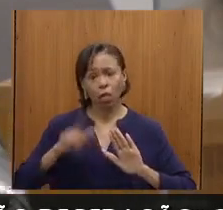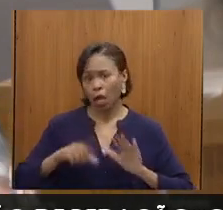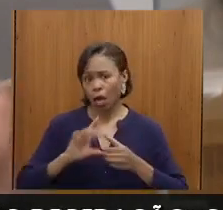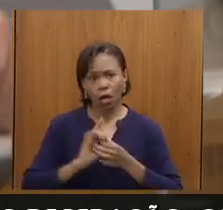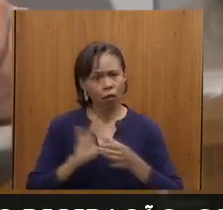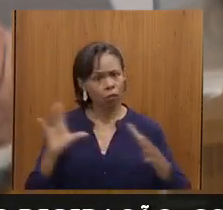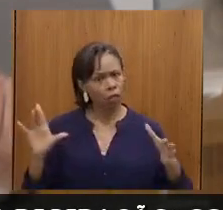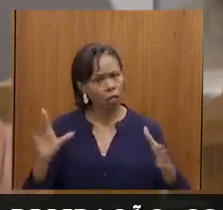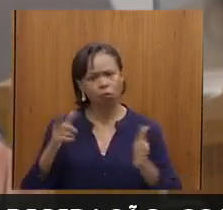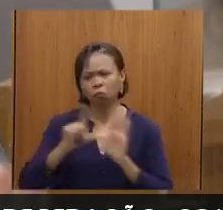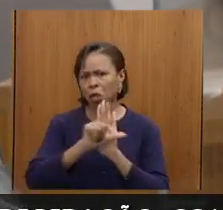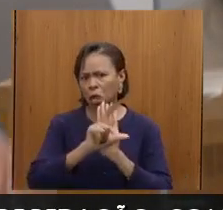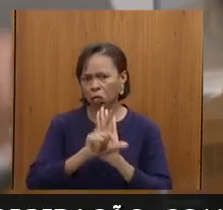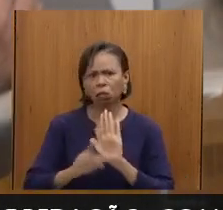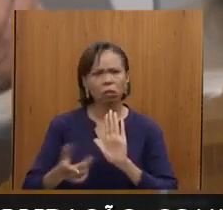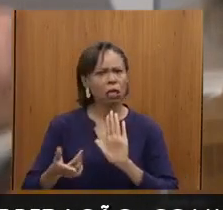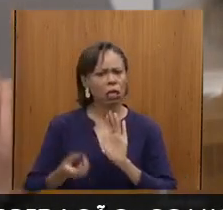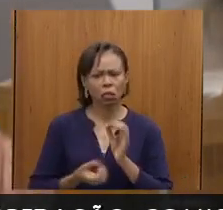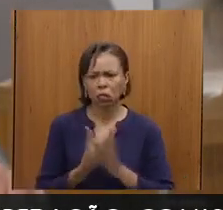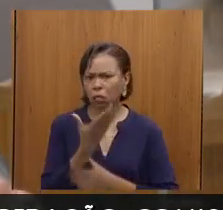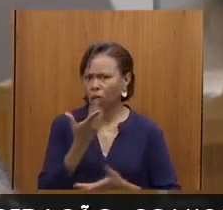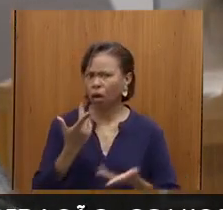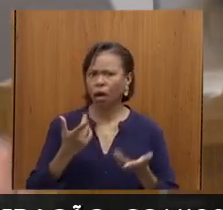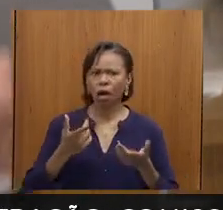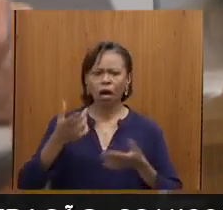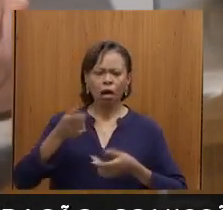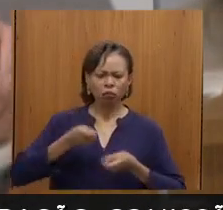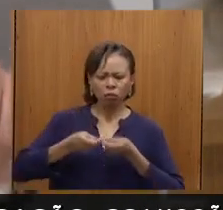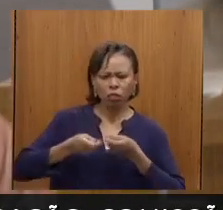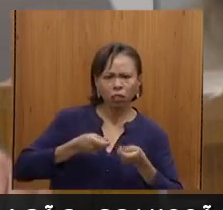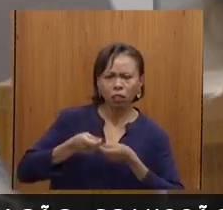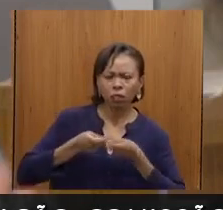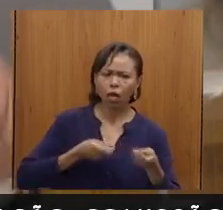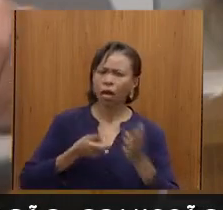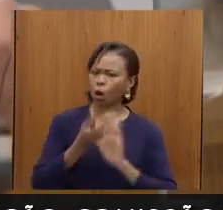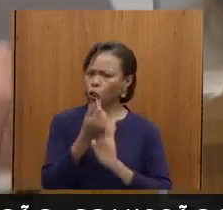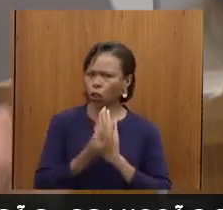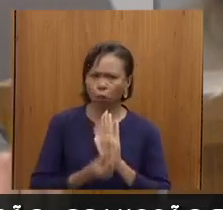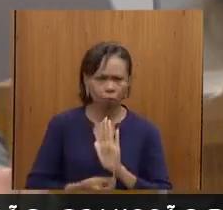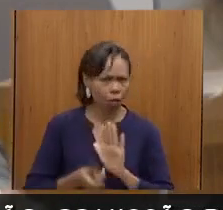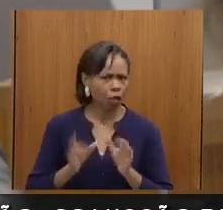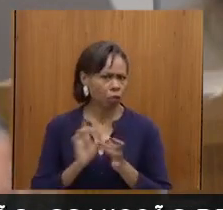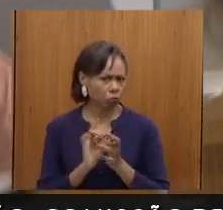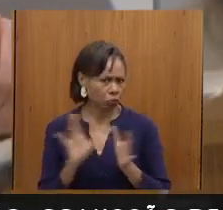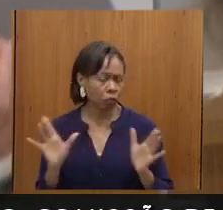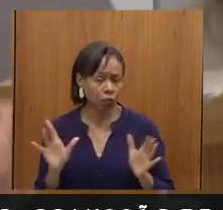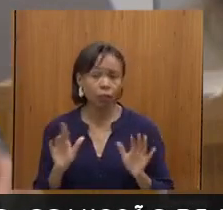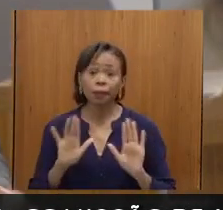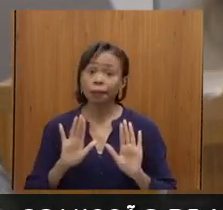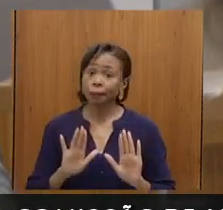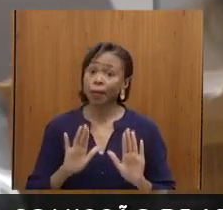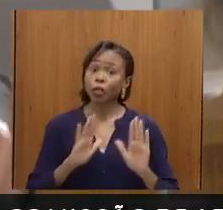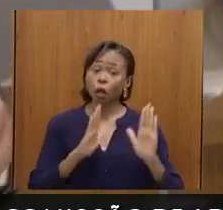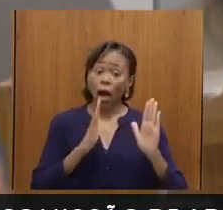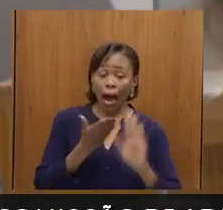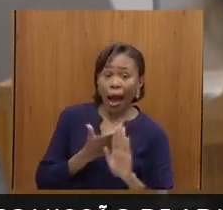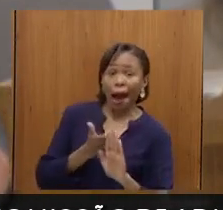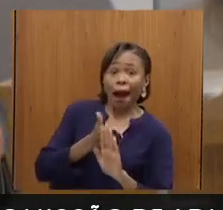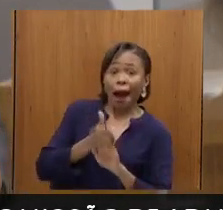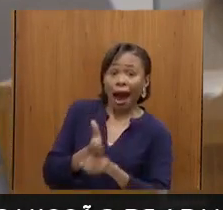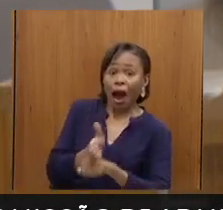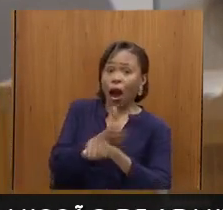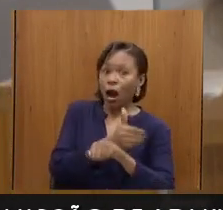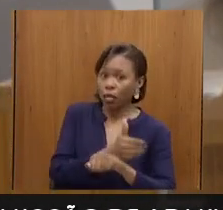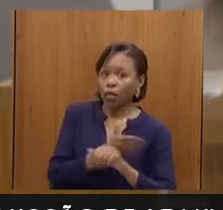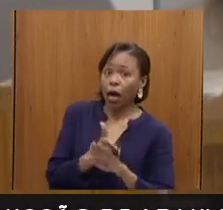para legislar, para fiscalizar, para construir o orçamento e continuará tendo antes do regime, durante o regime e após o